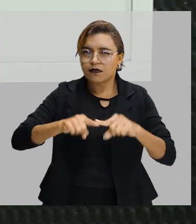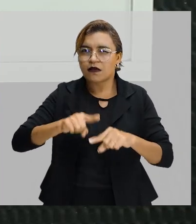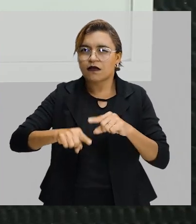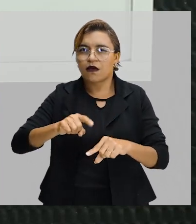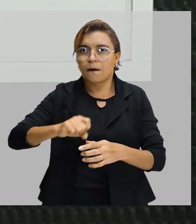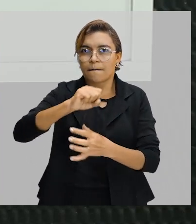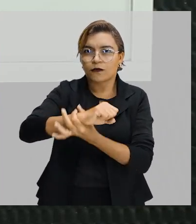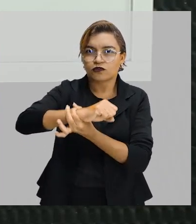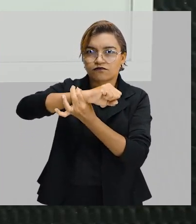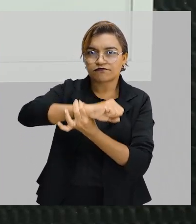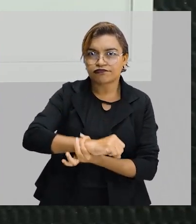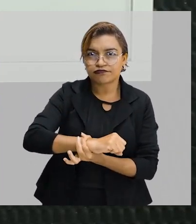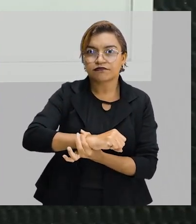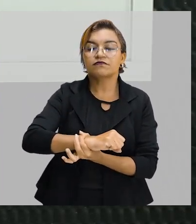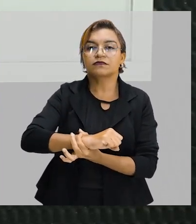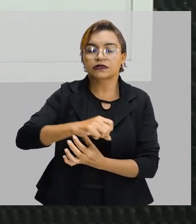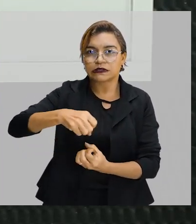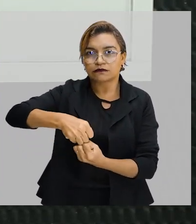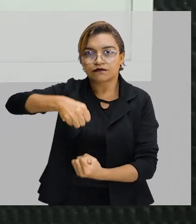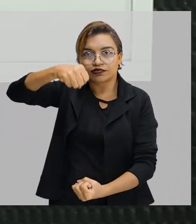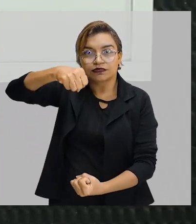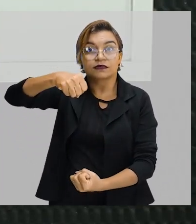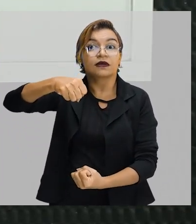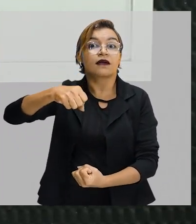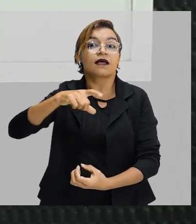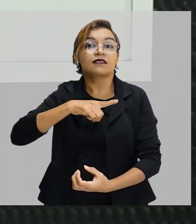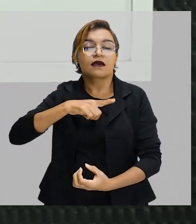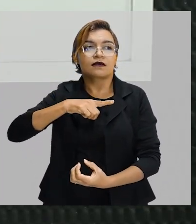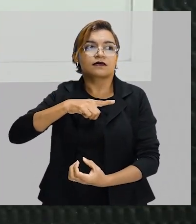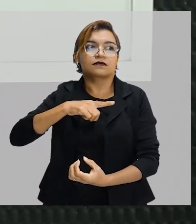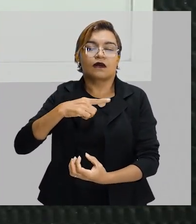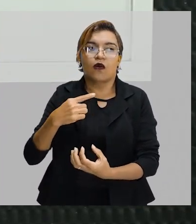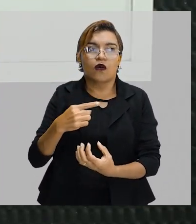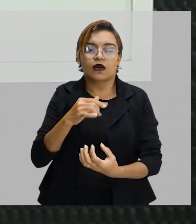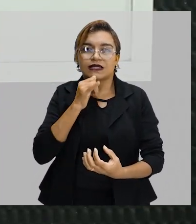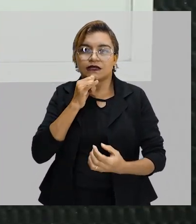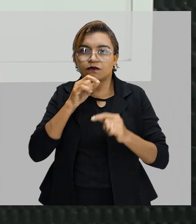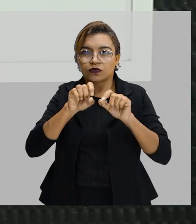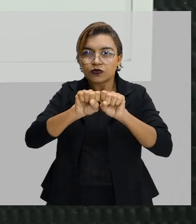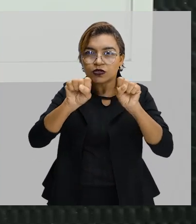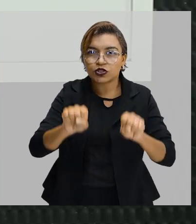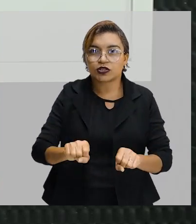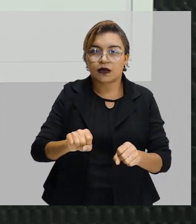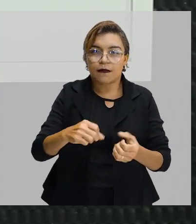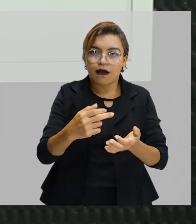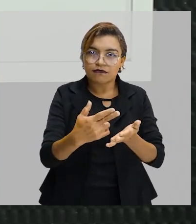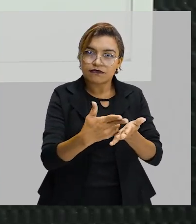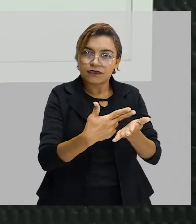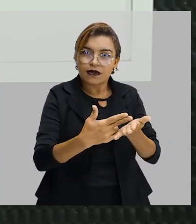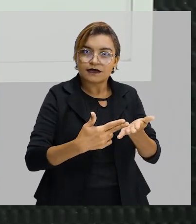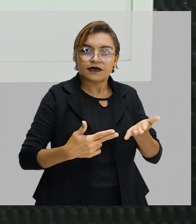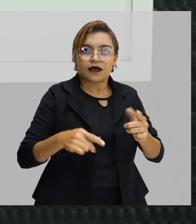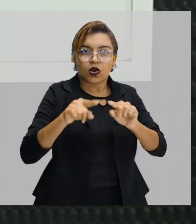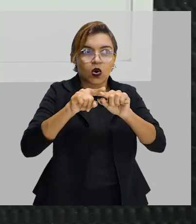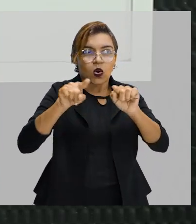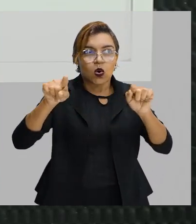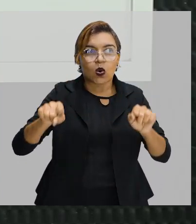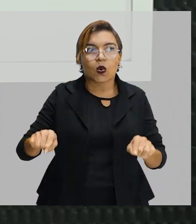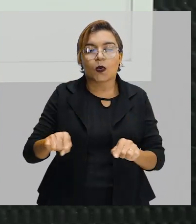pelo sistema massa-mola, tá certo? Ele vai ser desenhado aqui, ó. Vamos supor que isso aqui seja